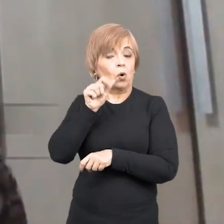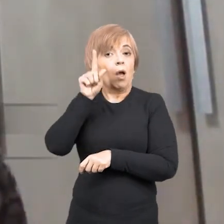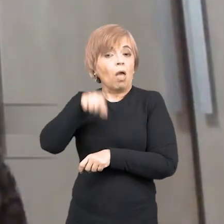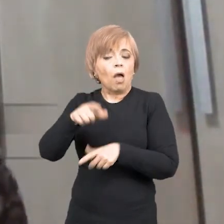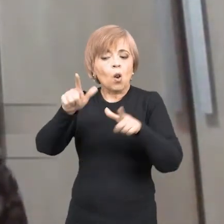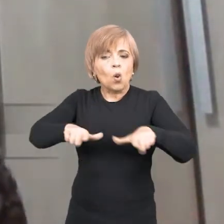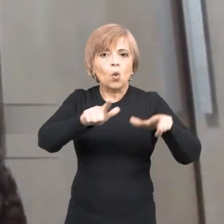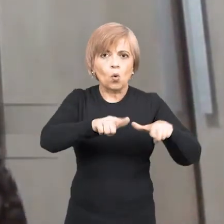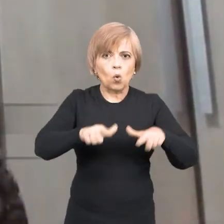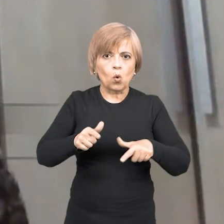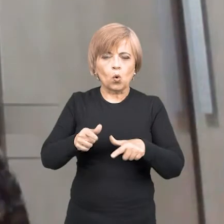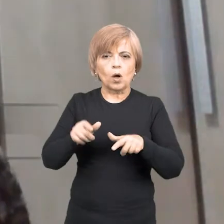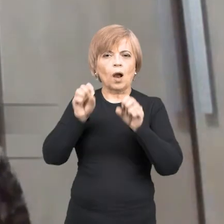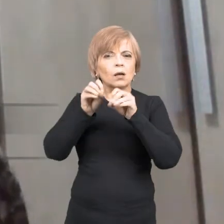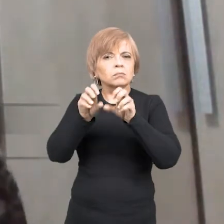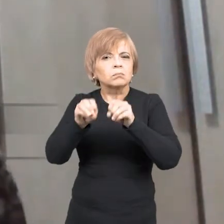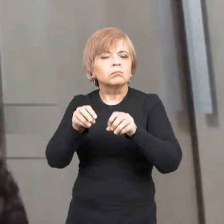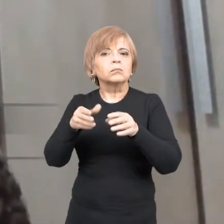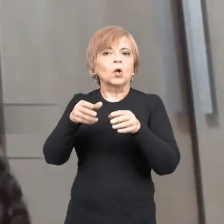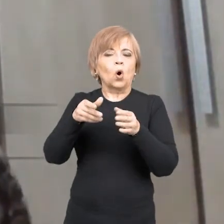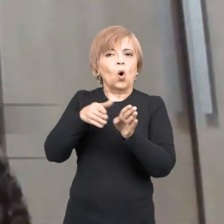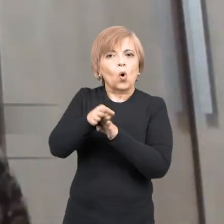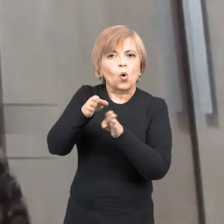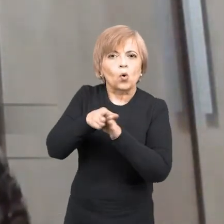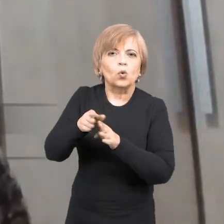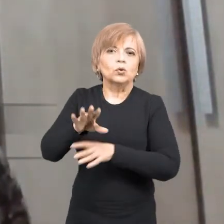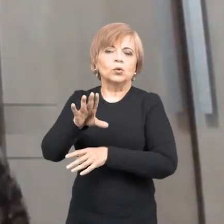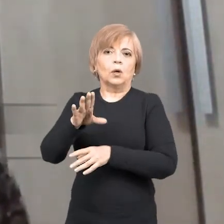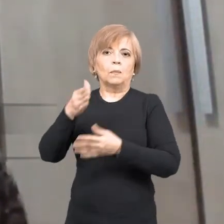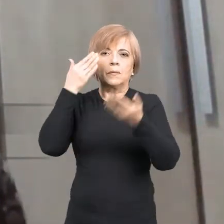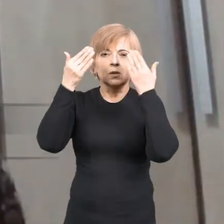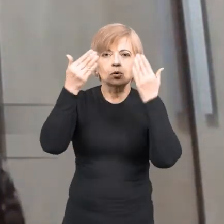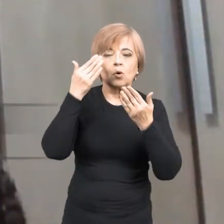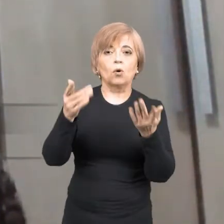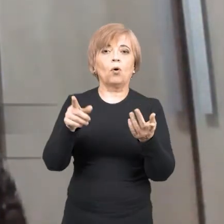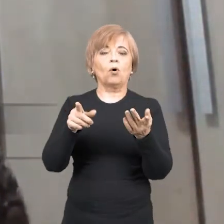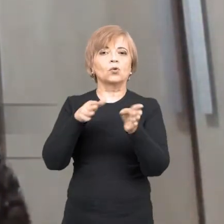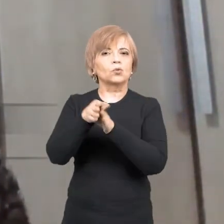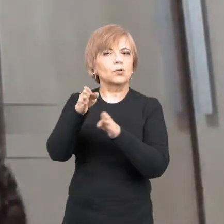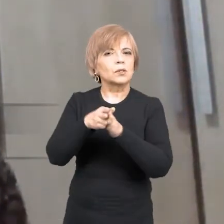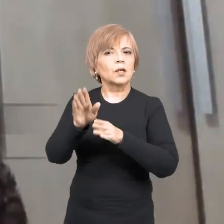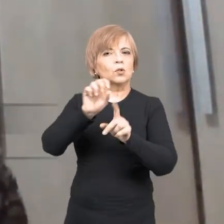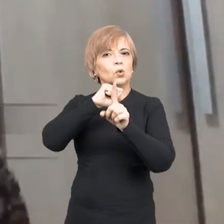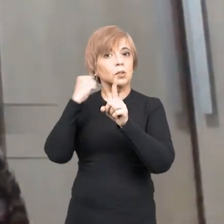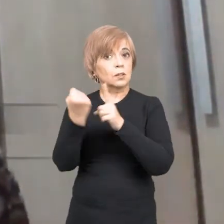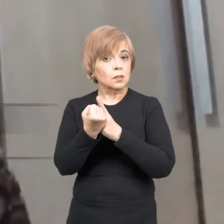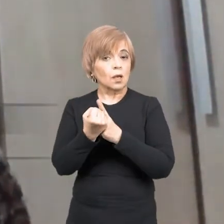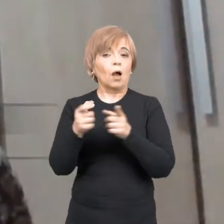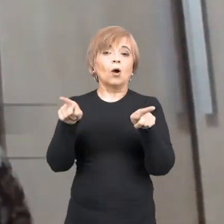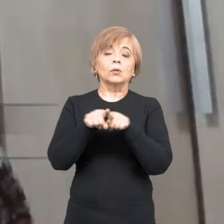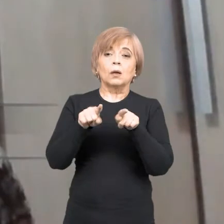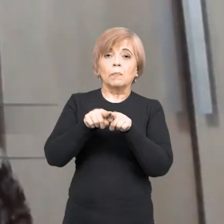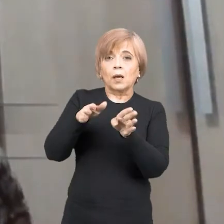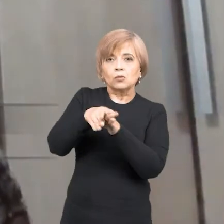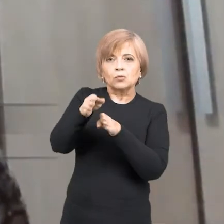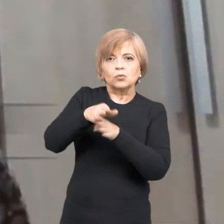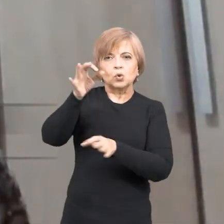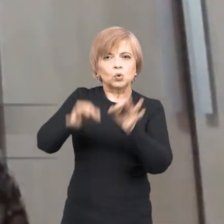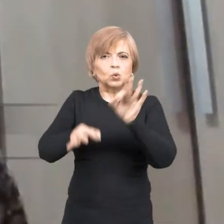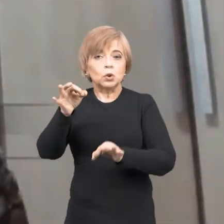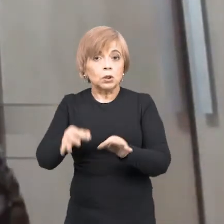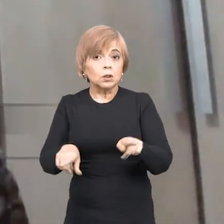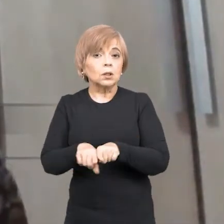São centros que têm orientação psicológica, orientação no aspecto social, né? Tem também uma pequena